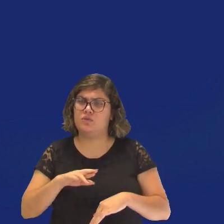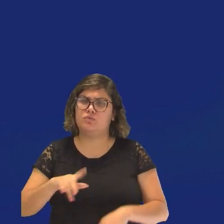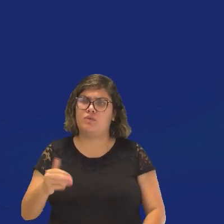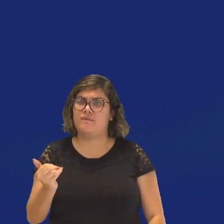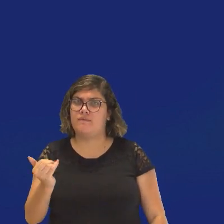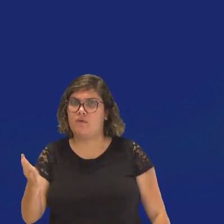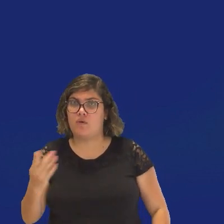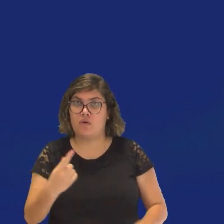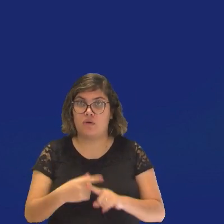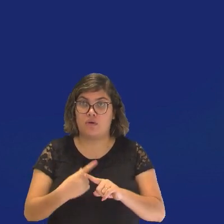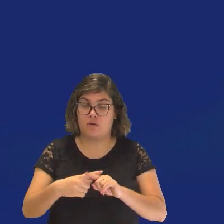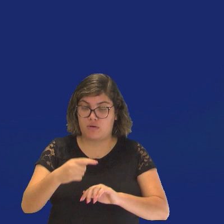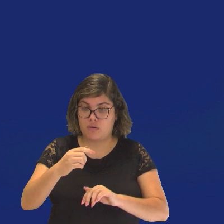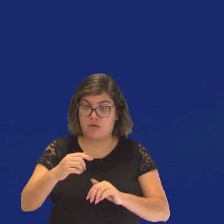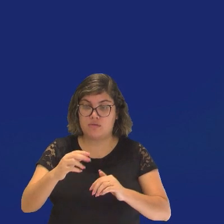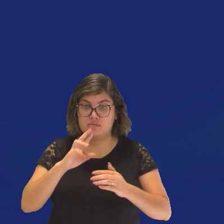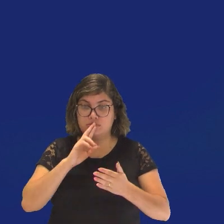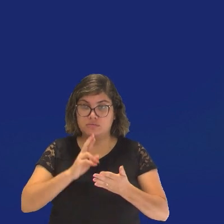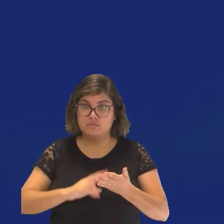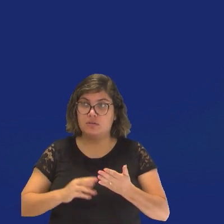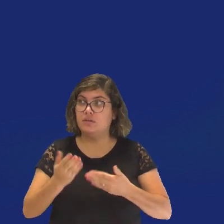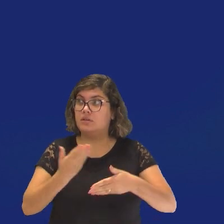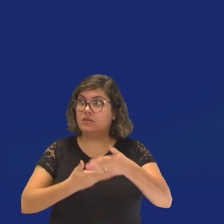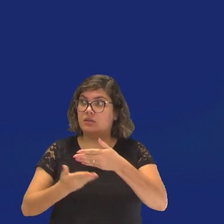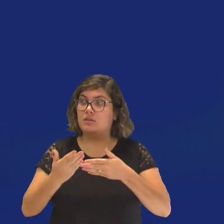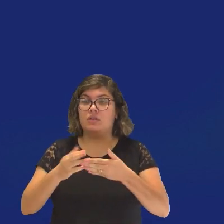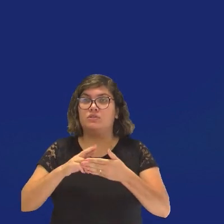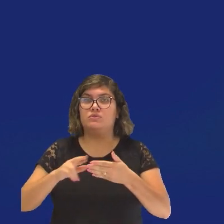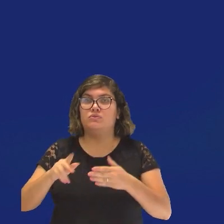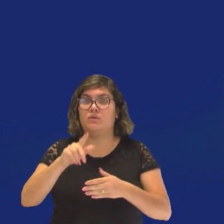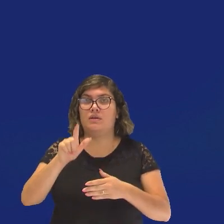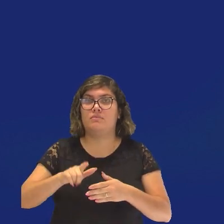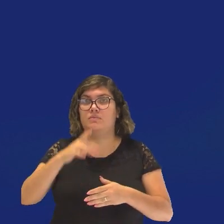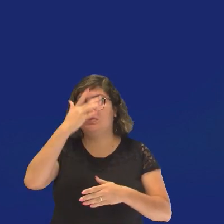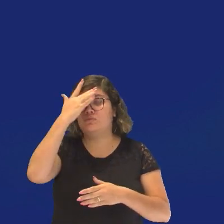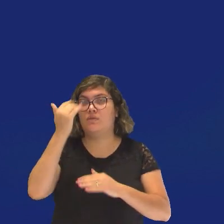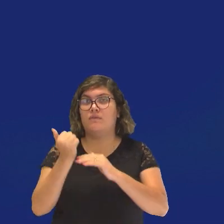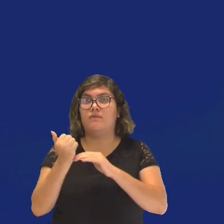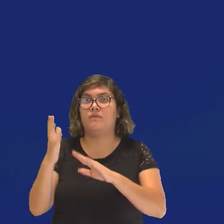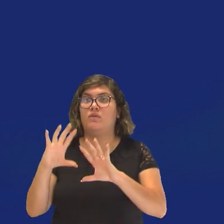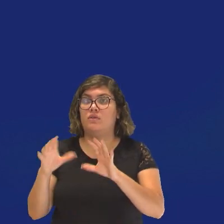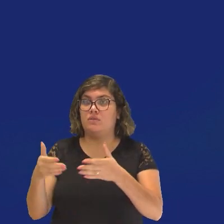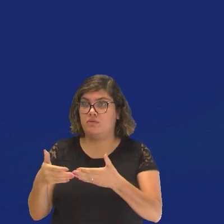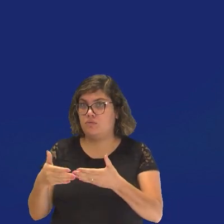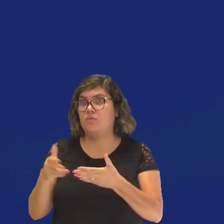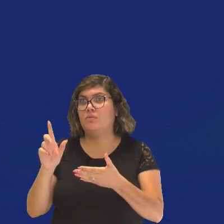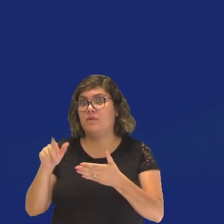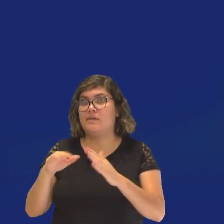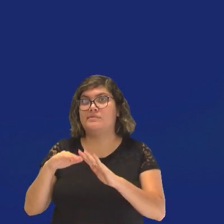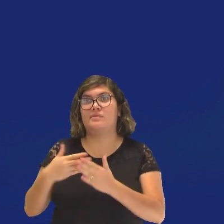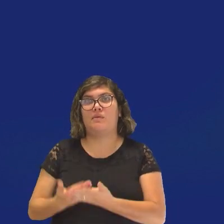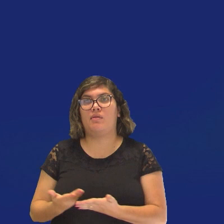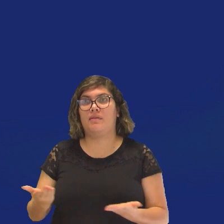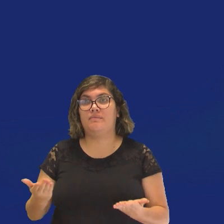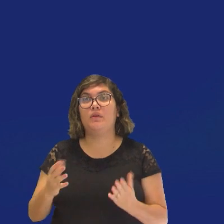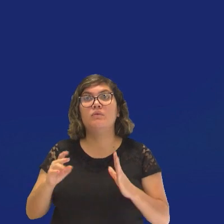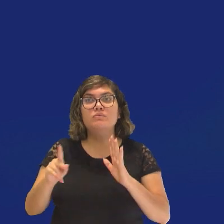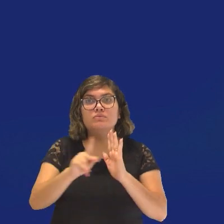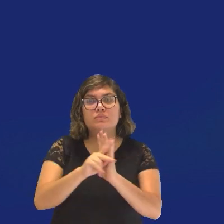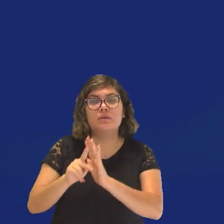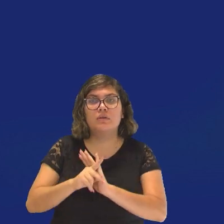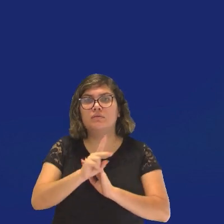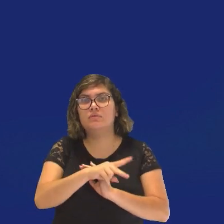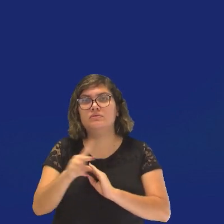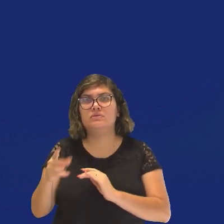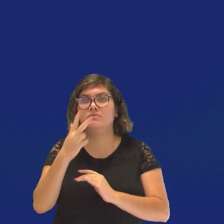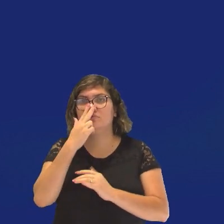os aplicadores do teste não são pessoas, figuras externas à rede, à escola. São os próprios professores, aos moldes mais ou